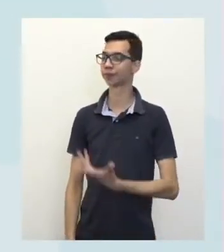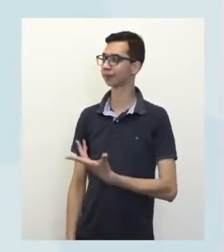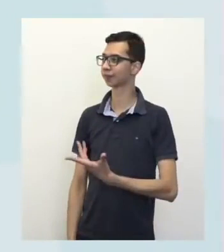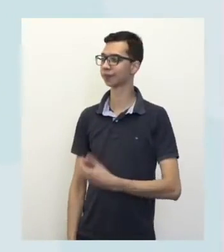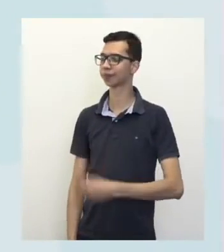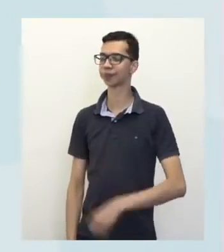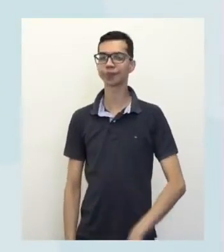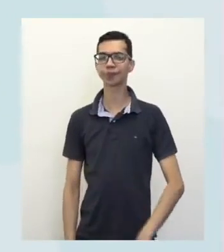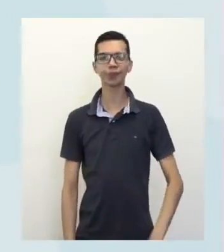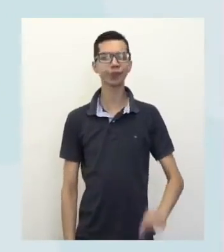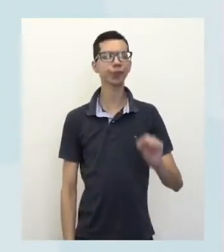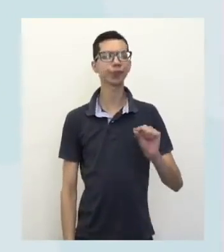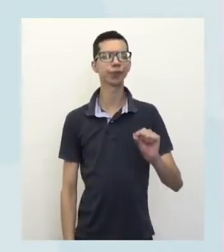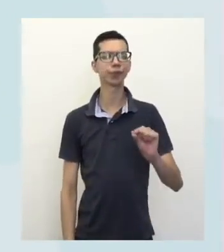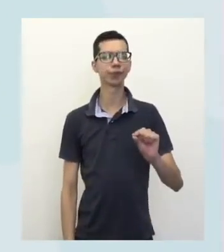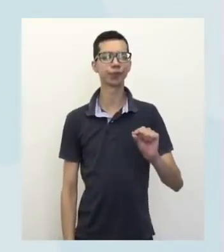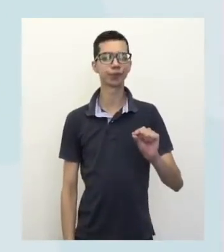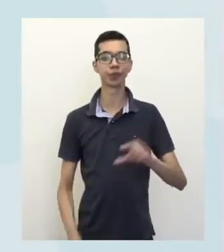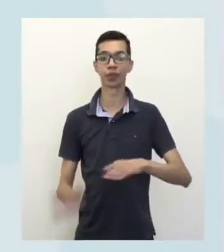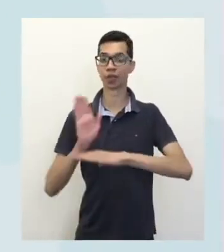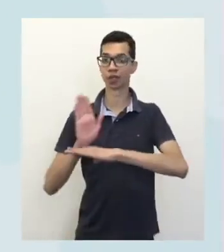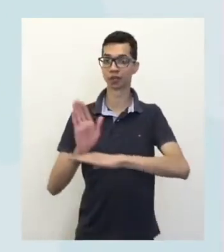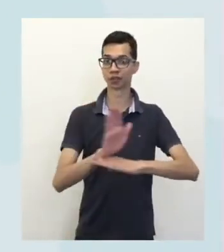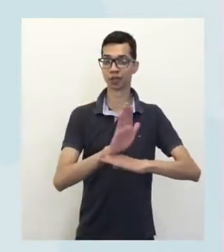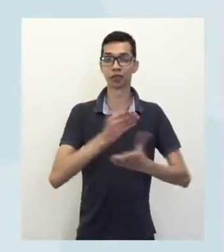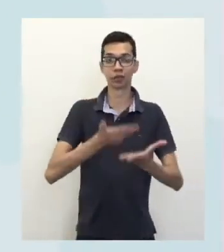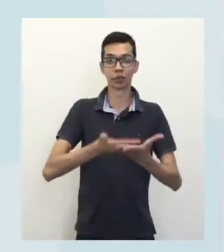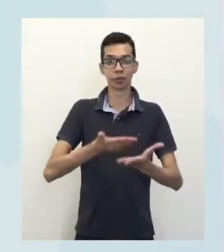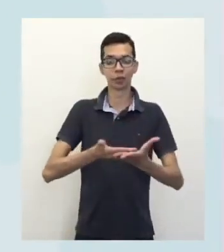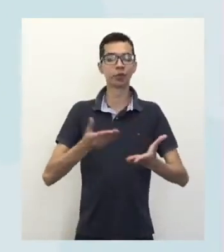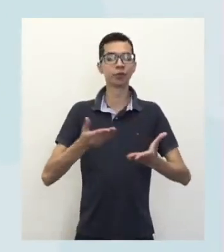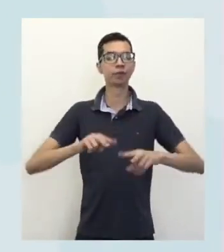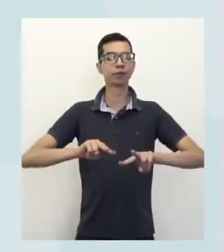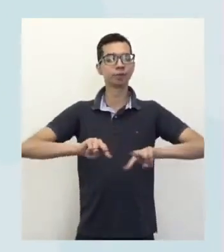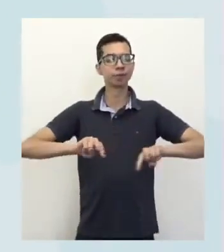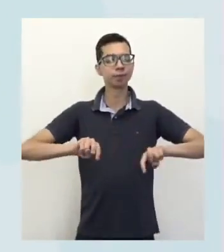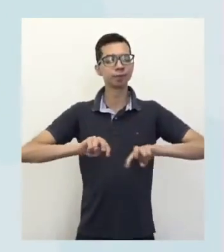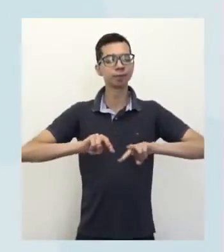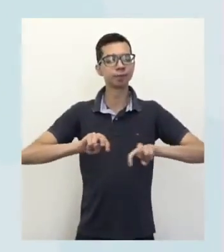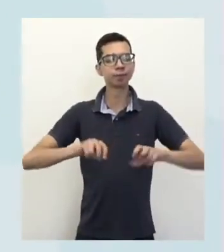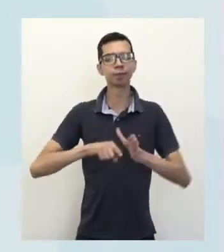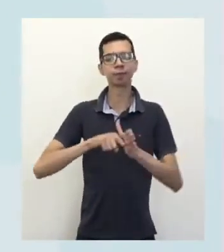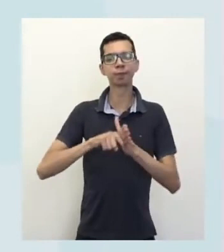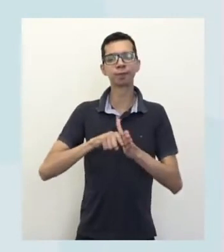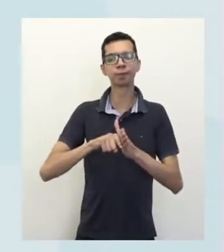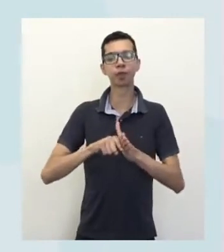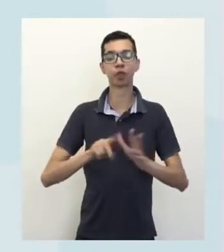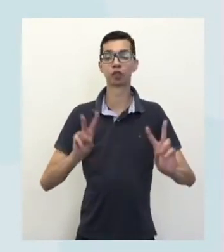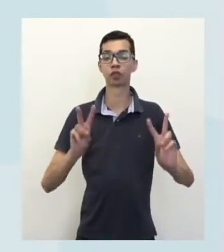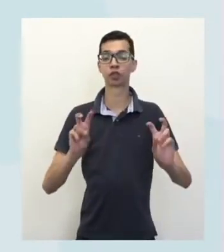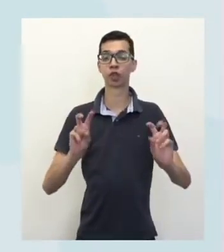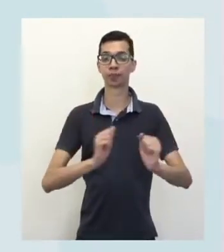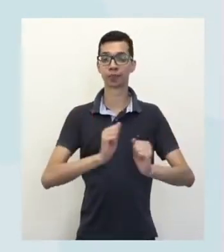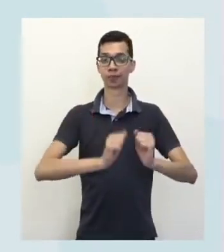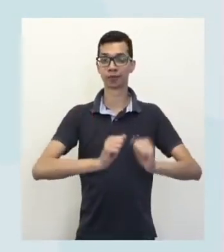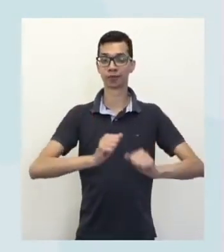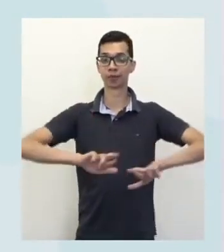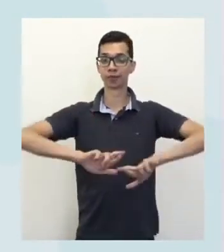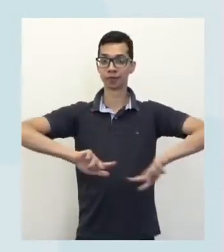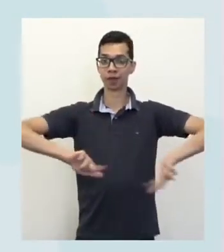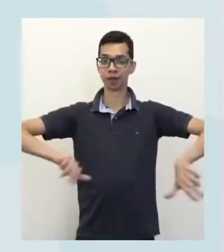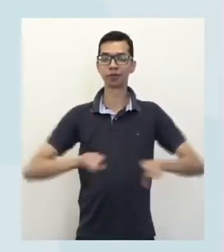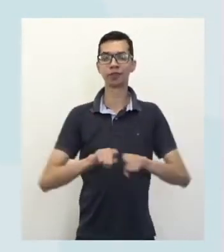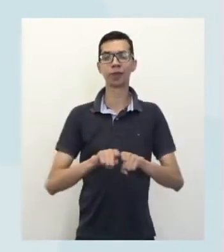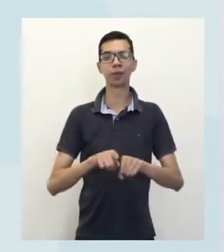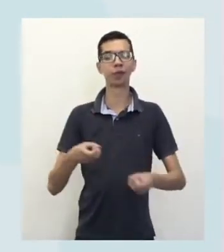é contribuir com o aprofundamento dos estudos sobre as atividades industriais e as inovações tecnológicas no